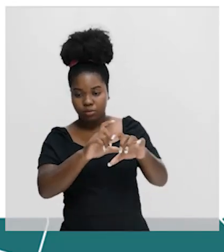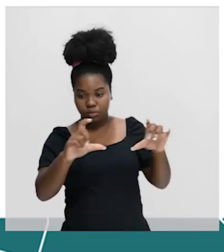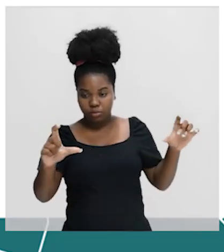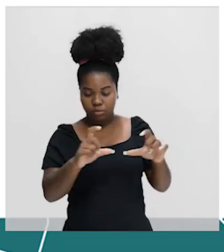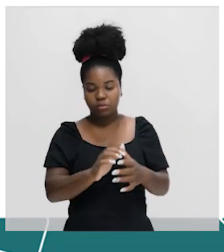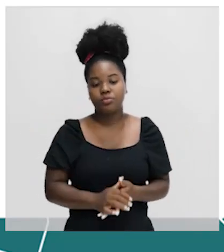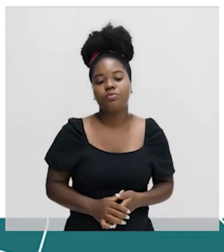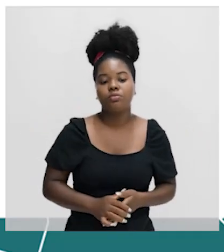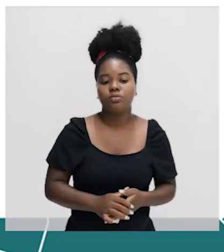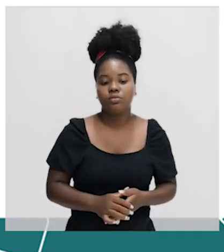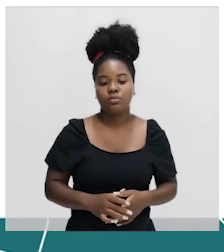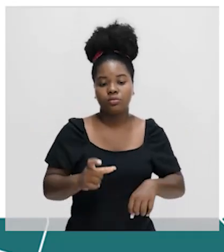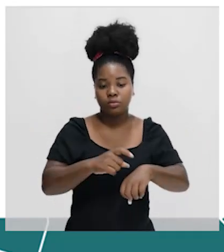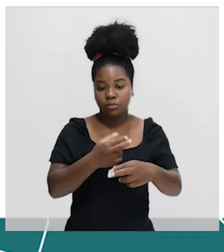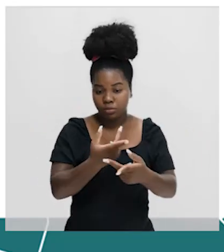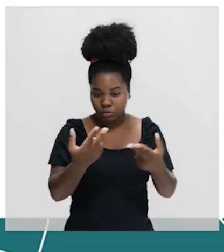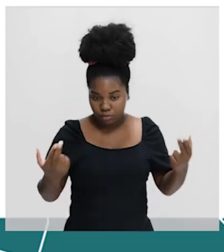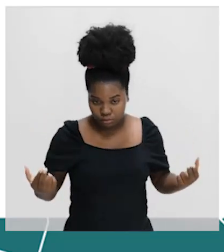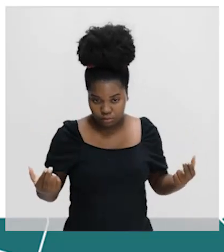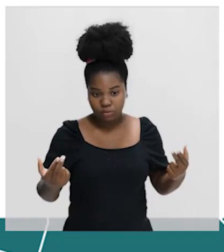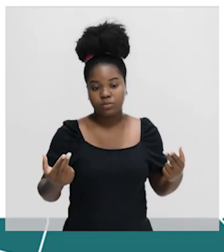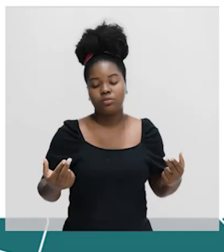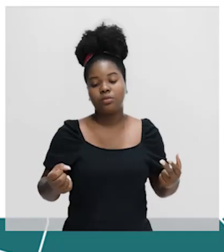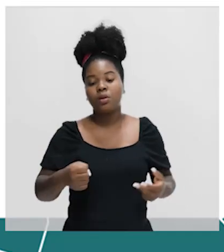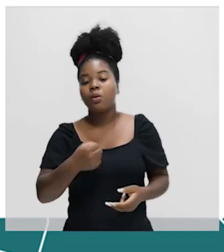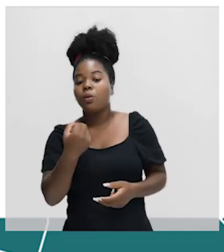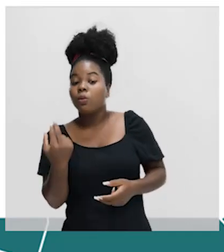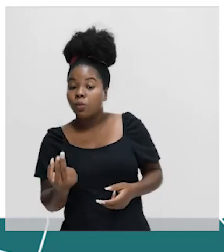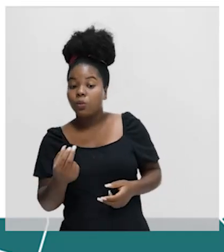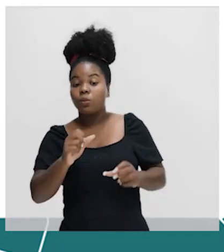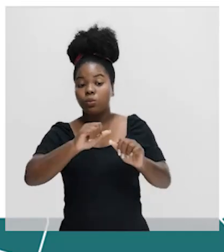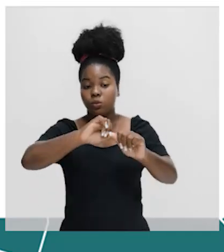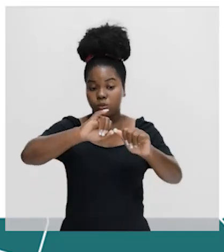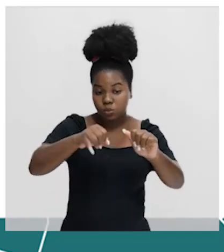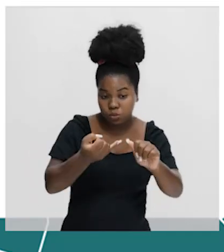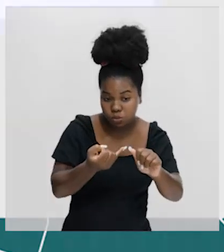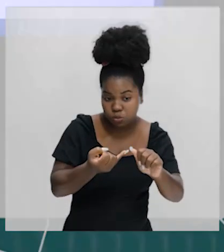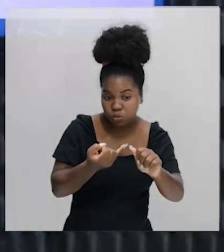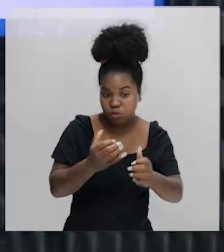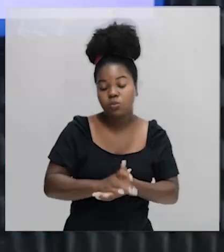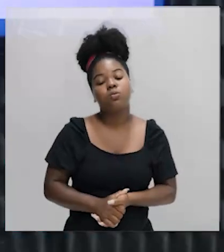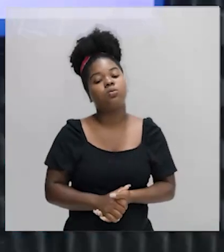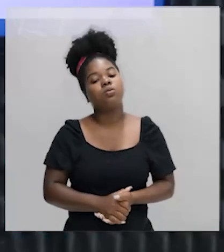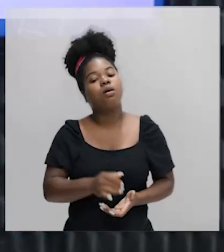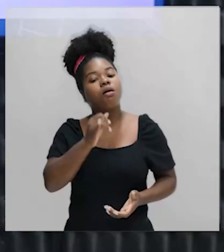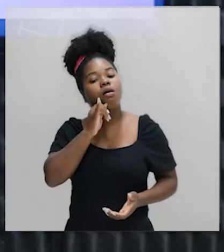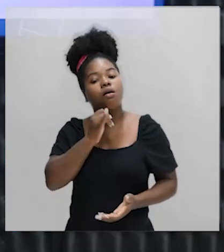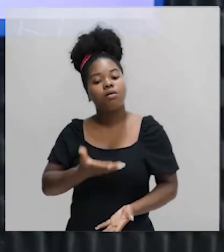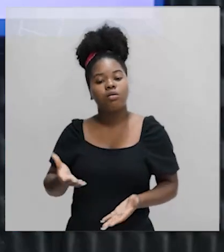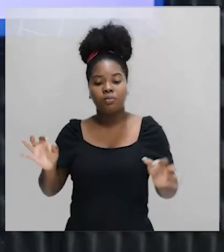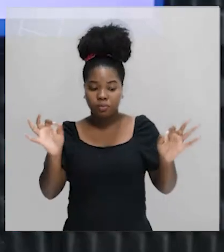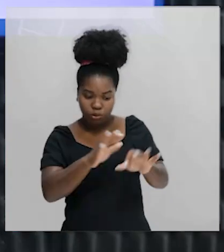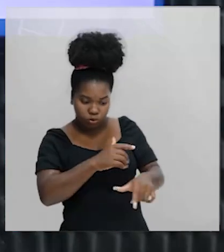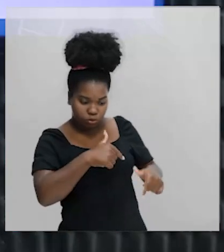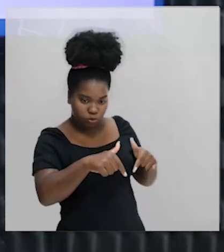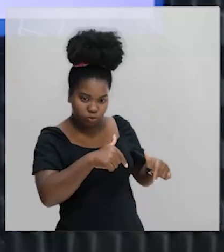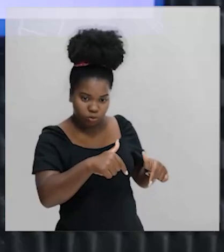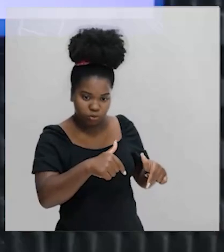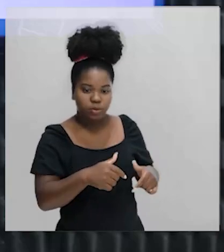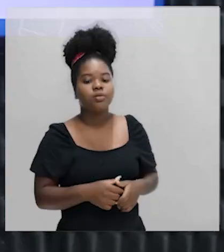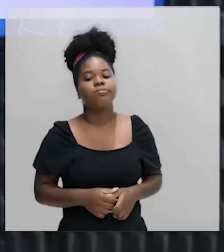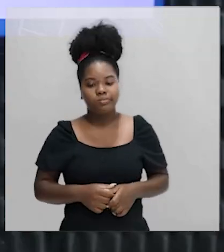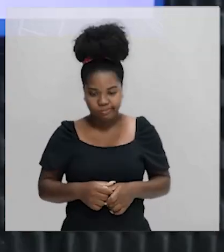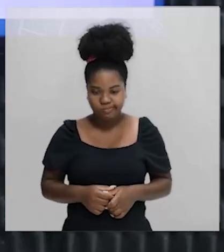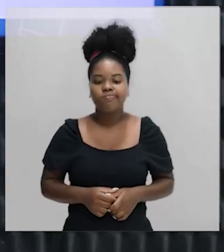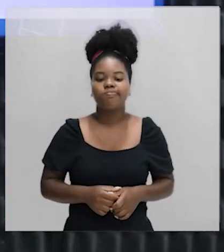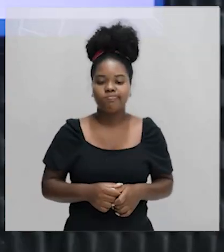formação de tempos compostos ou como adjetivo, né? Por exemplo, feito o trabalho, vamos descansar. A